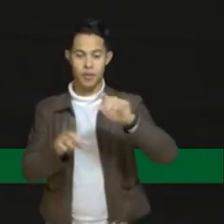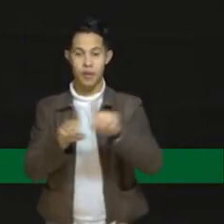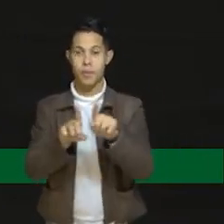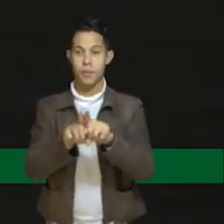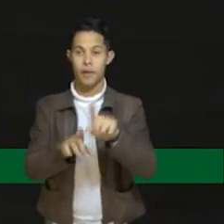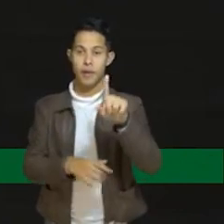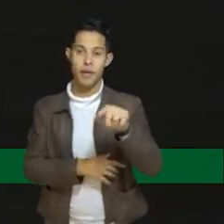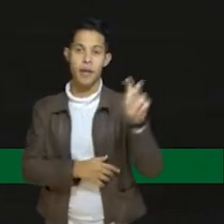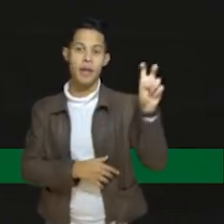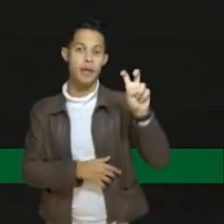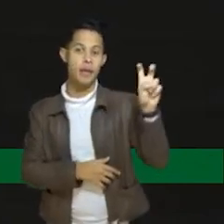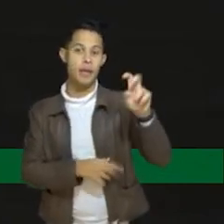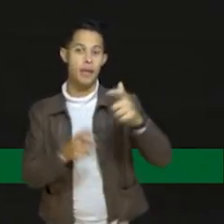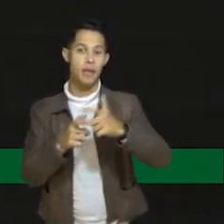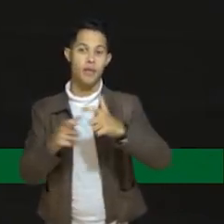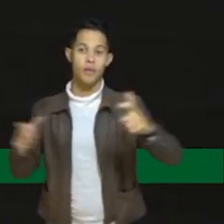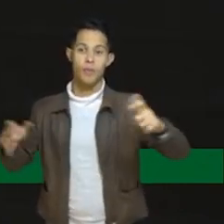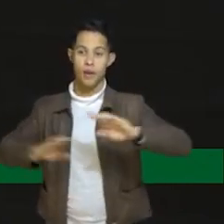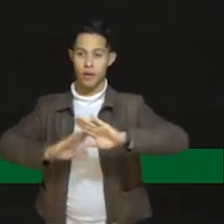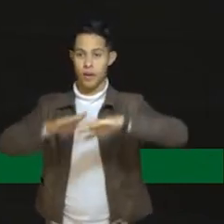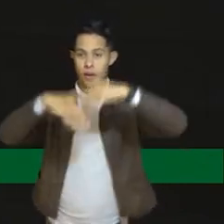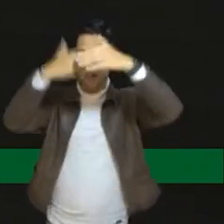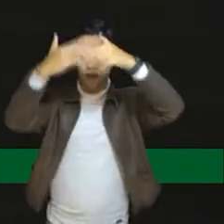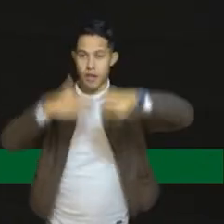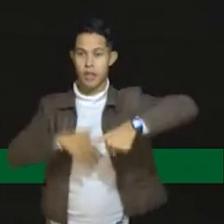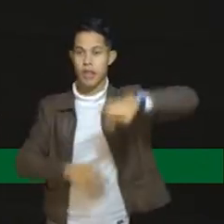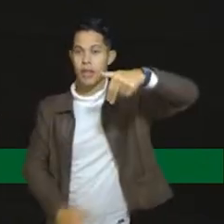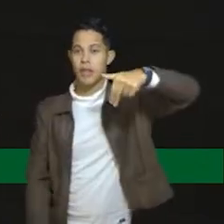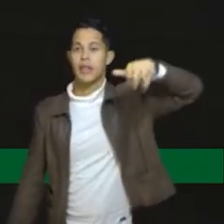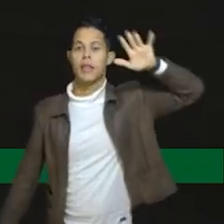crescimento a nível nacional.